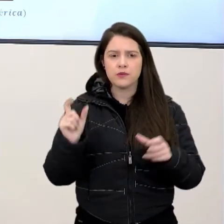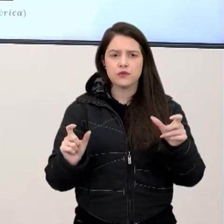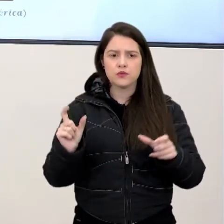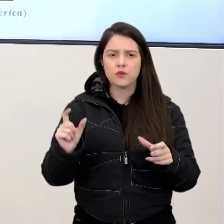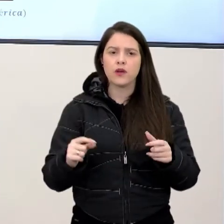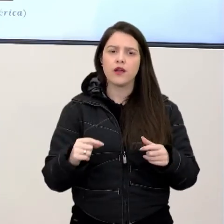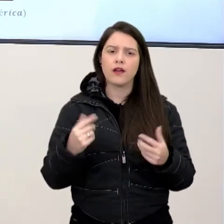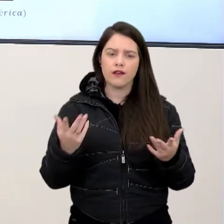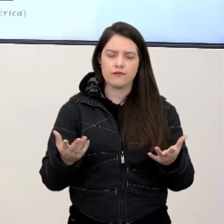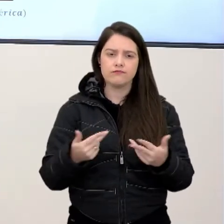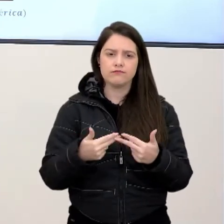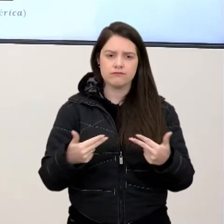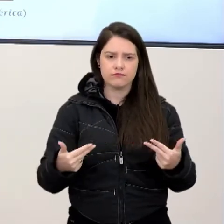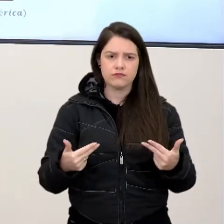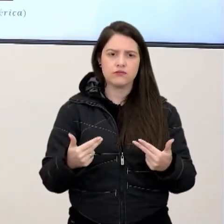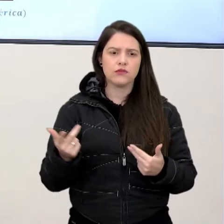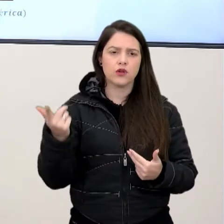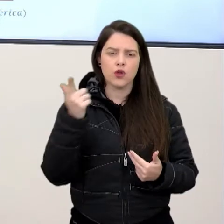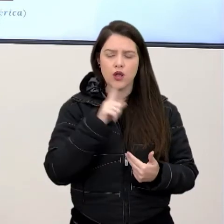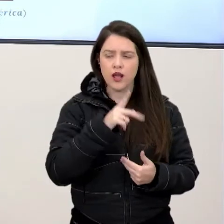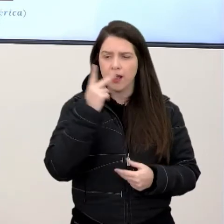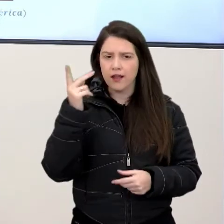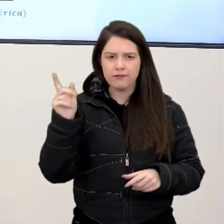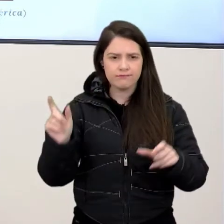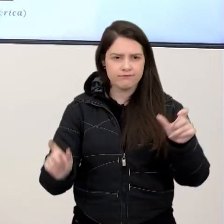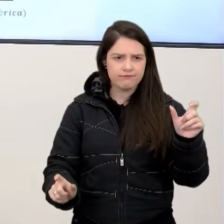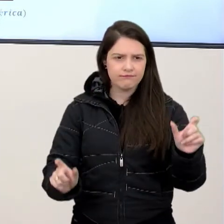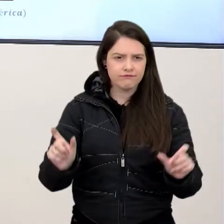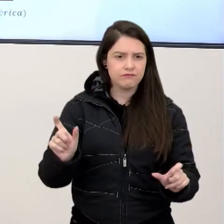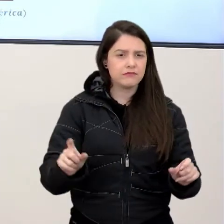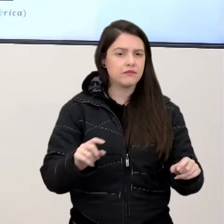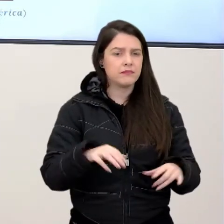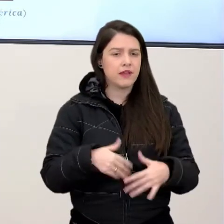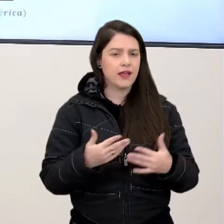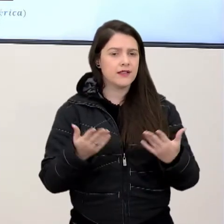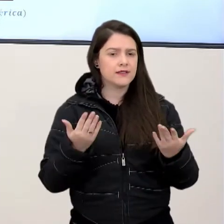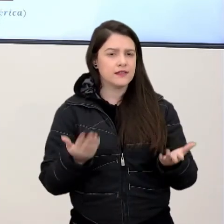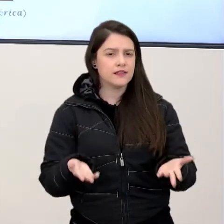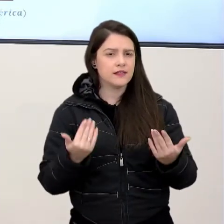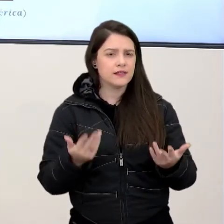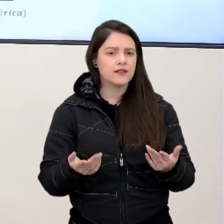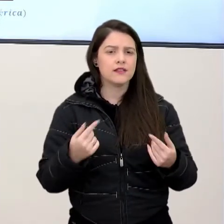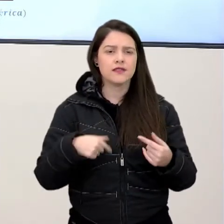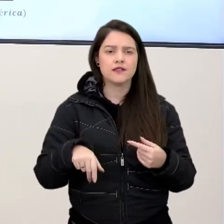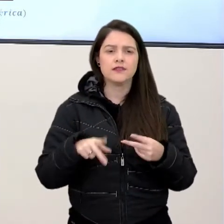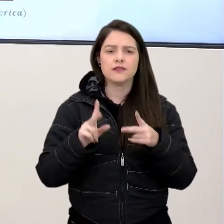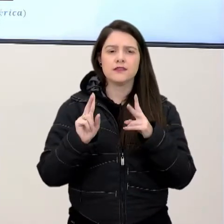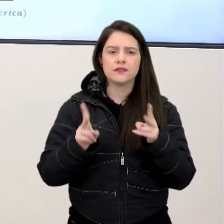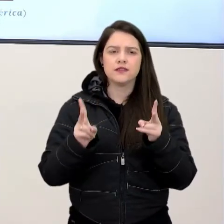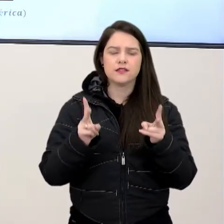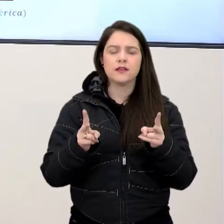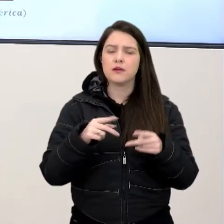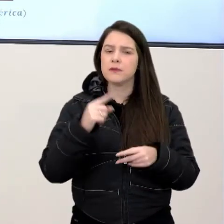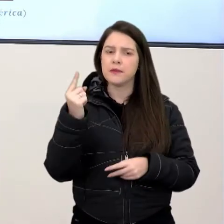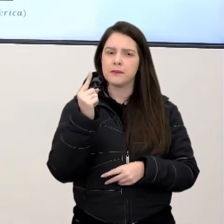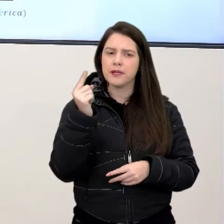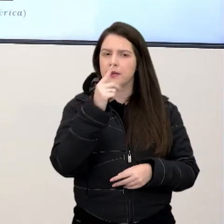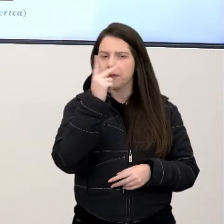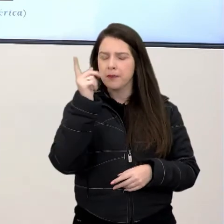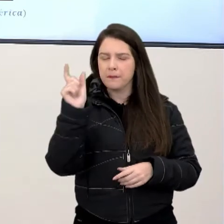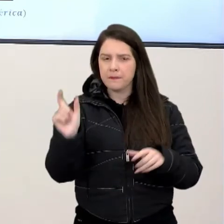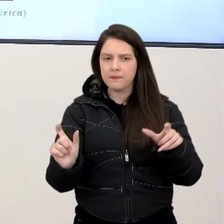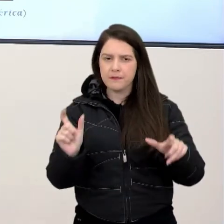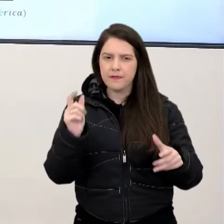a Organização Mundial de Saúde procura dados, né, que evidenciem quem foi essa primeira pessoa, e aí para